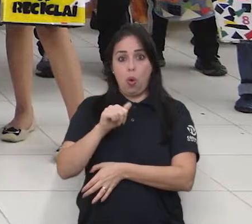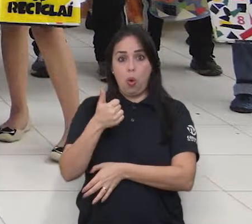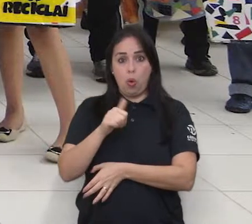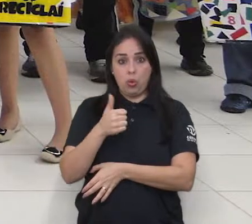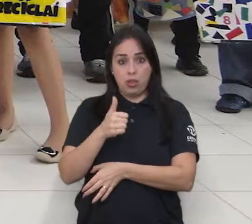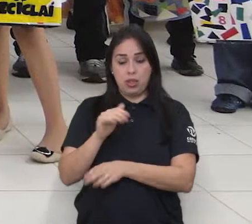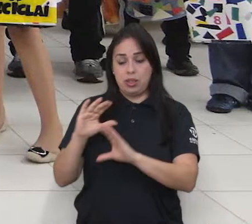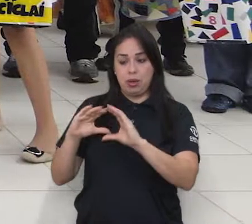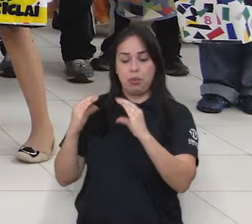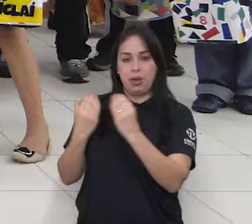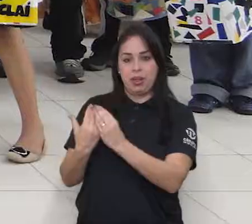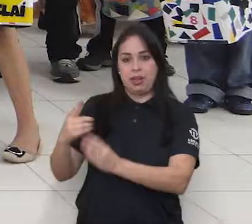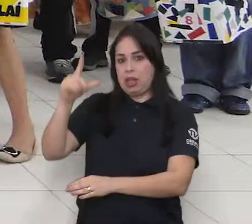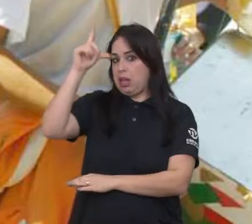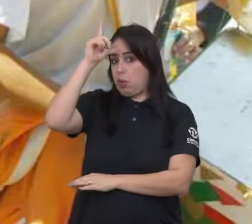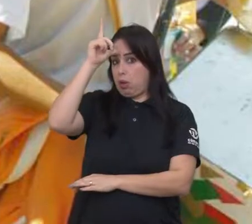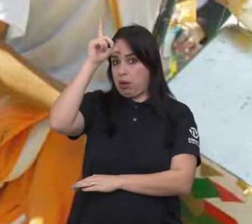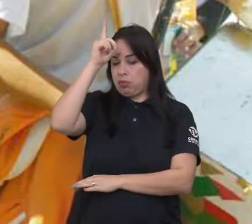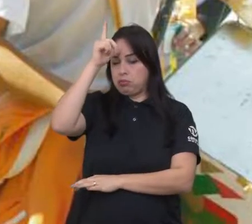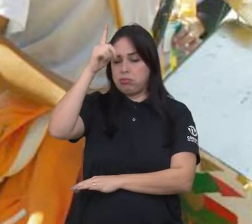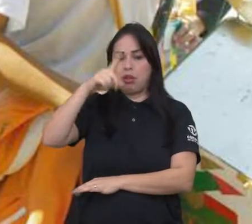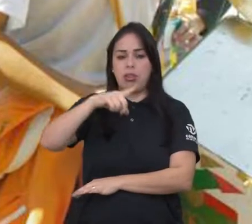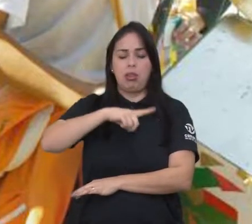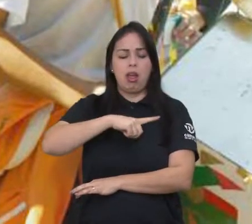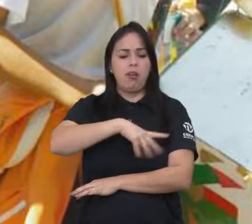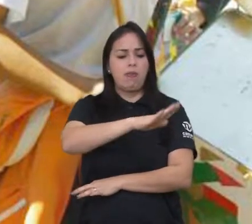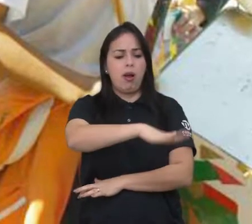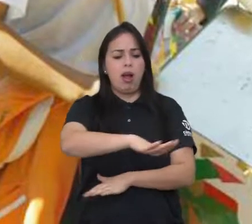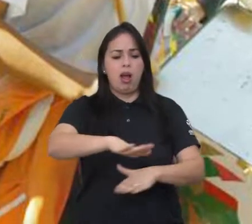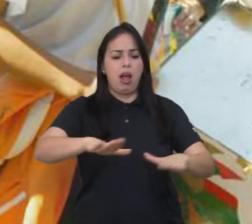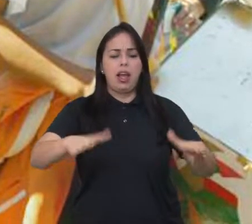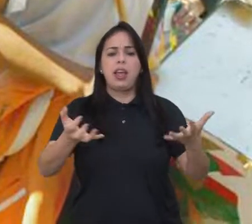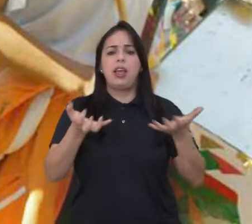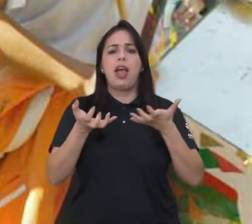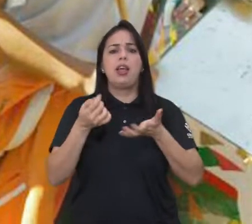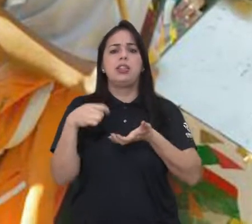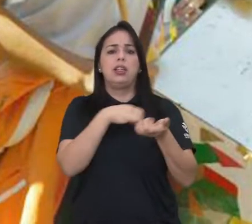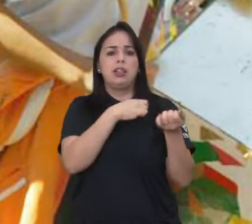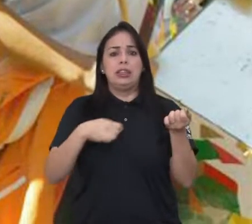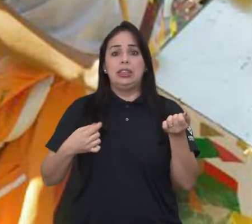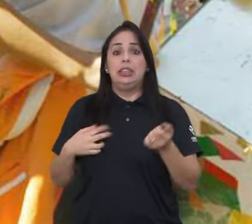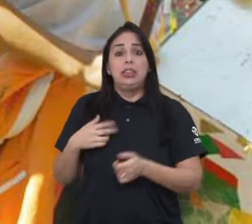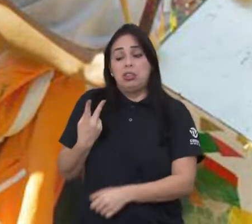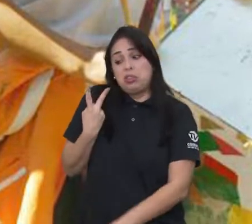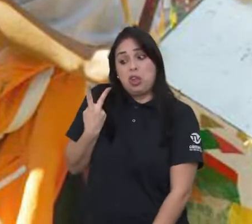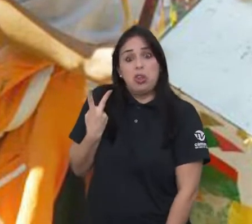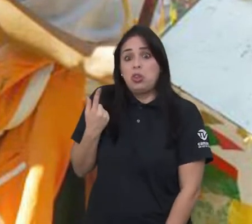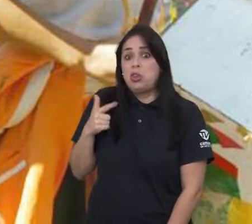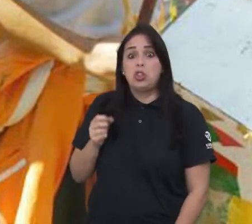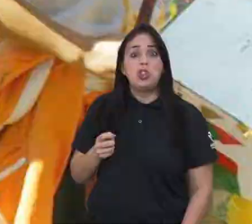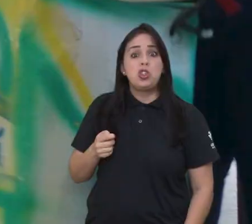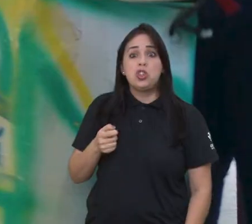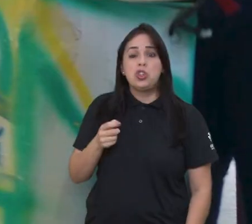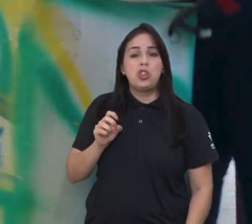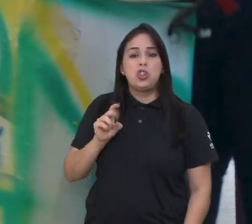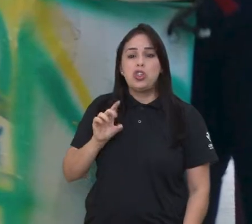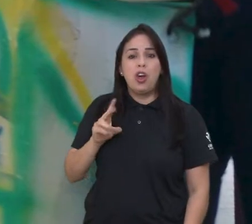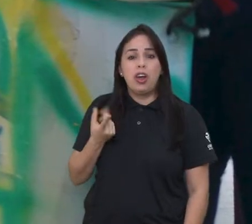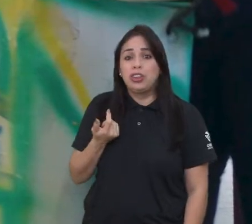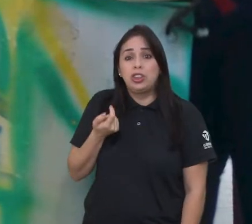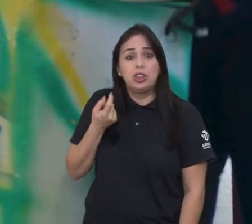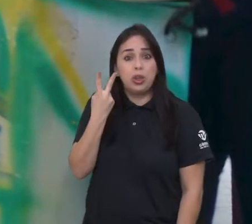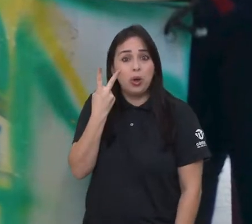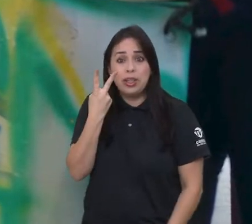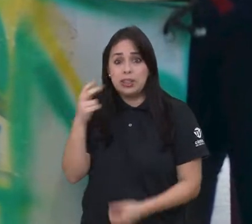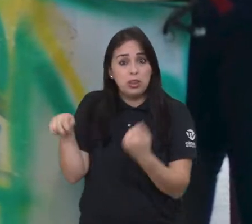do Campo dos Alemães. E a gente tinha muitas crianças querendo tocar e eu tinha só 2 bumbos e um tarol. E aí eu